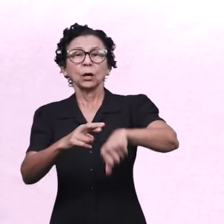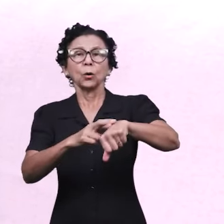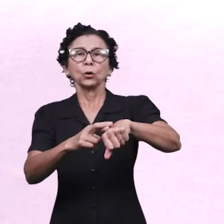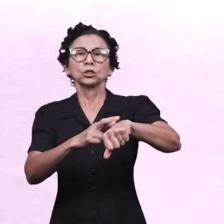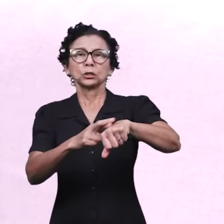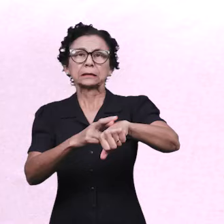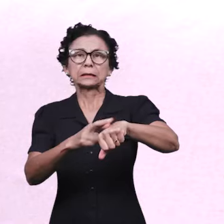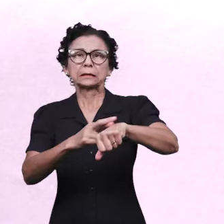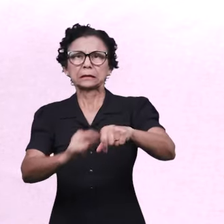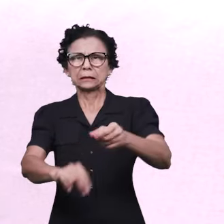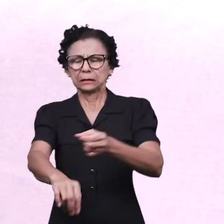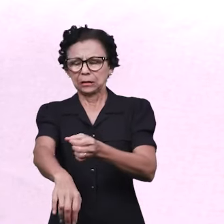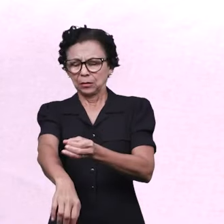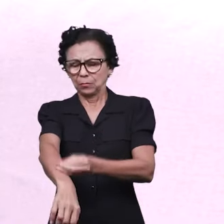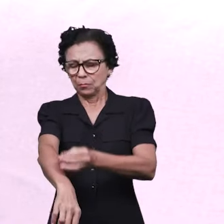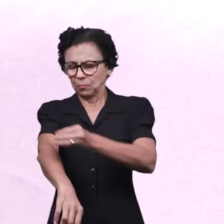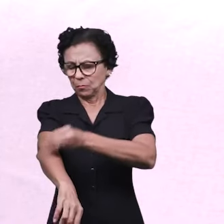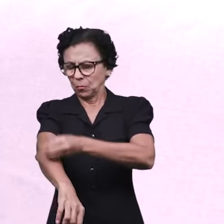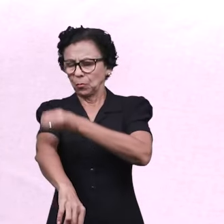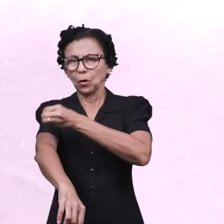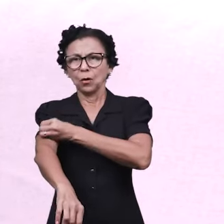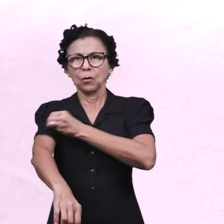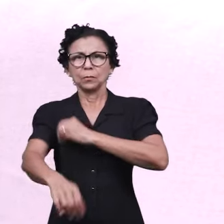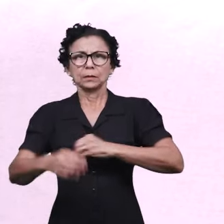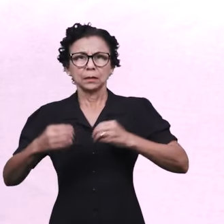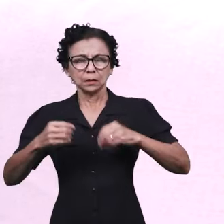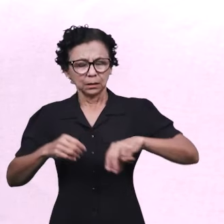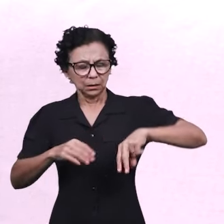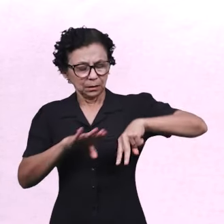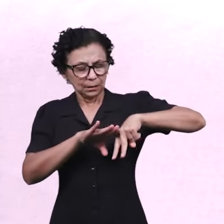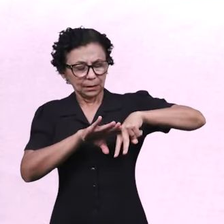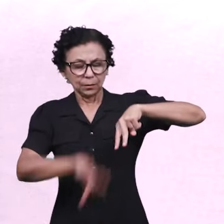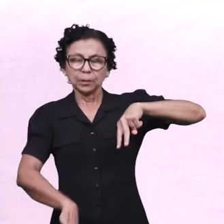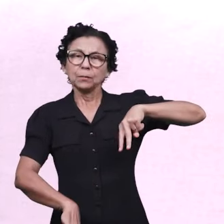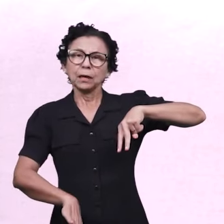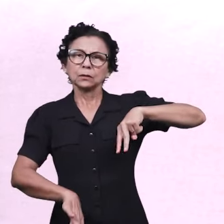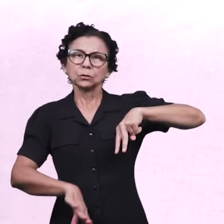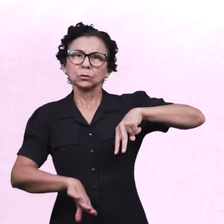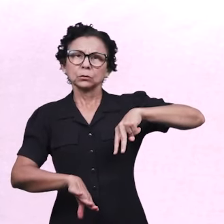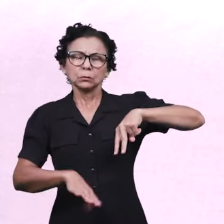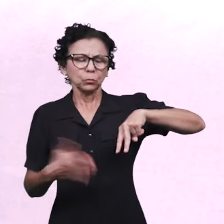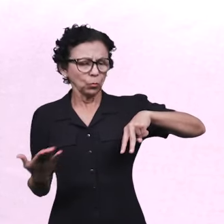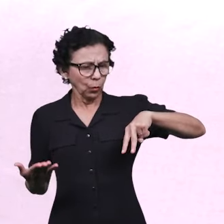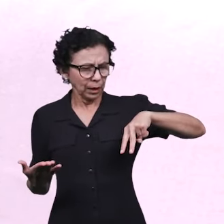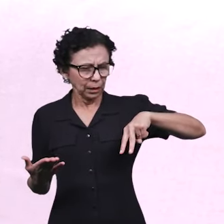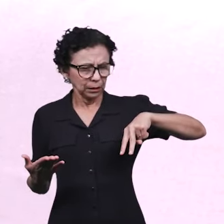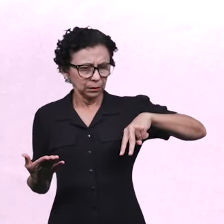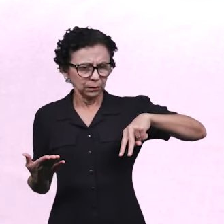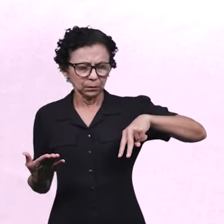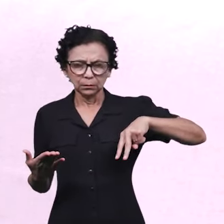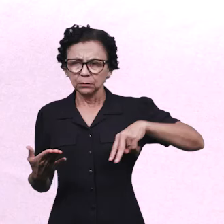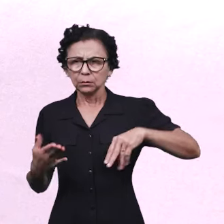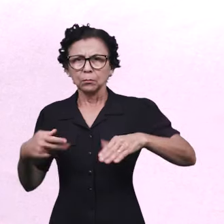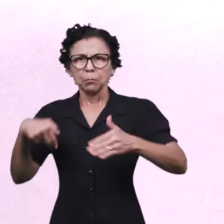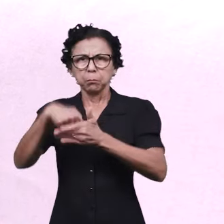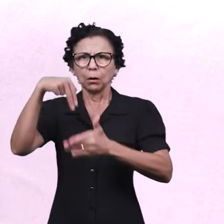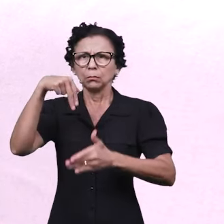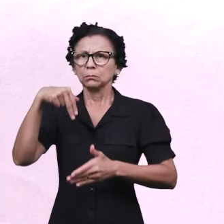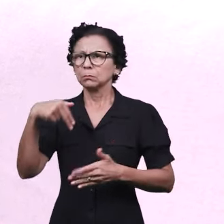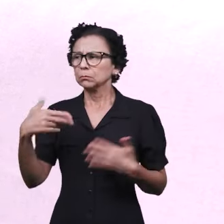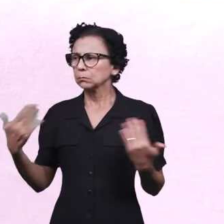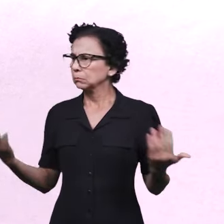manchas roxas que apareciam nos membros inferiores sem explicação eu não tinha batido em nenhum lugar eu não